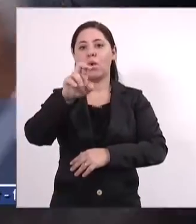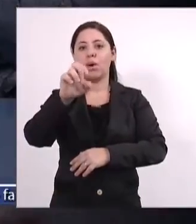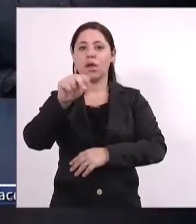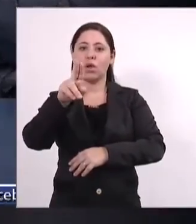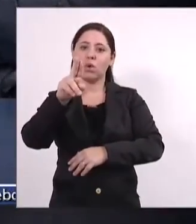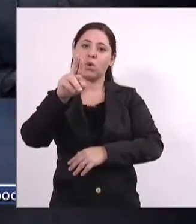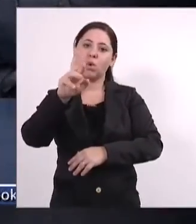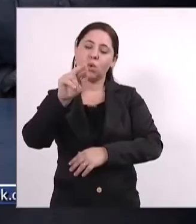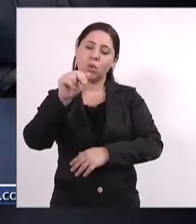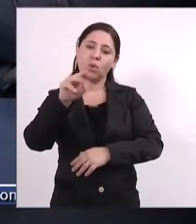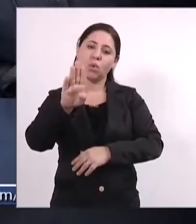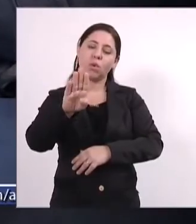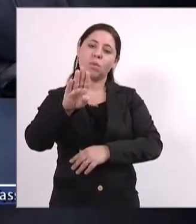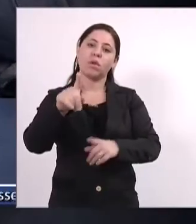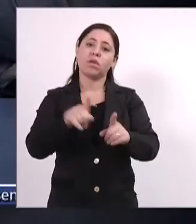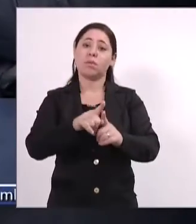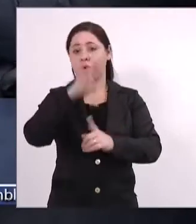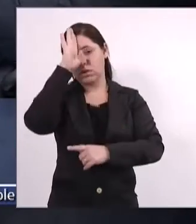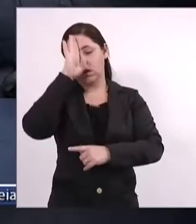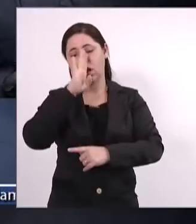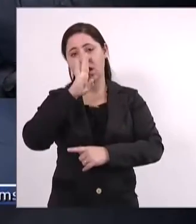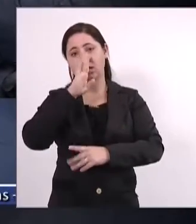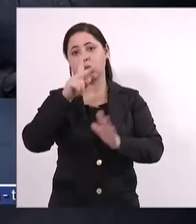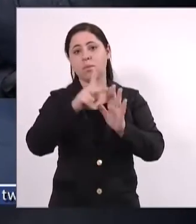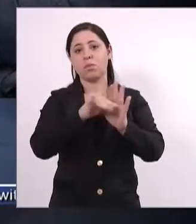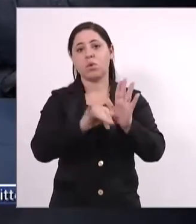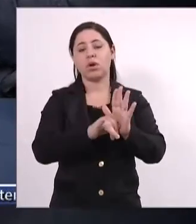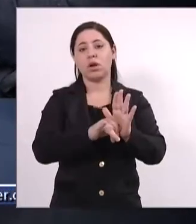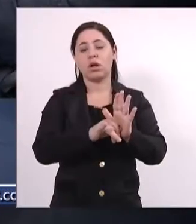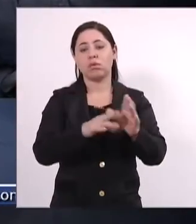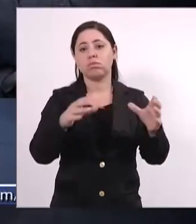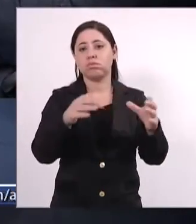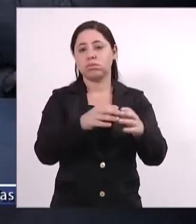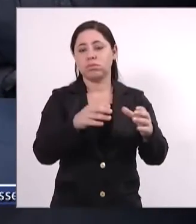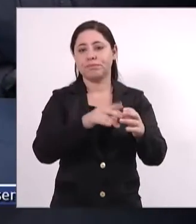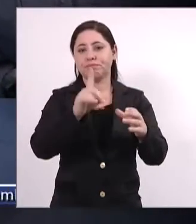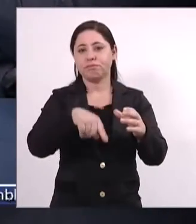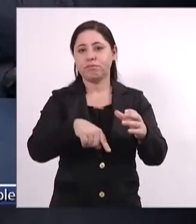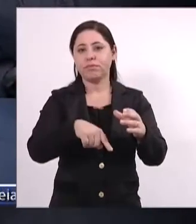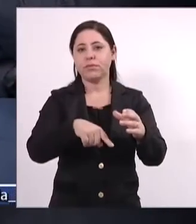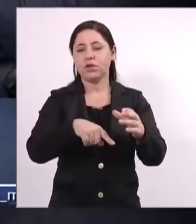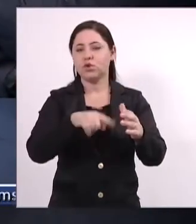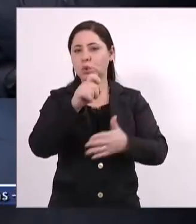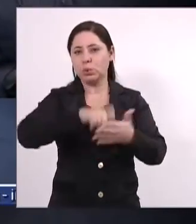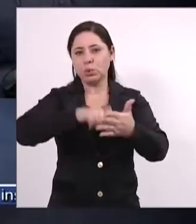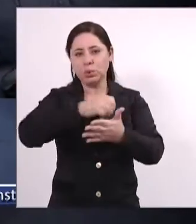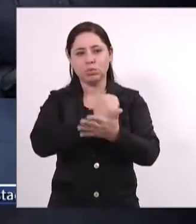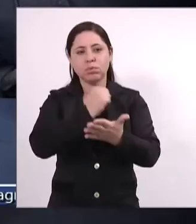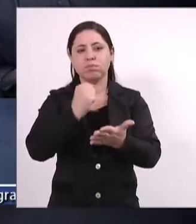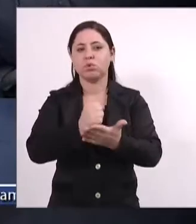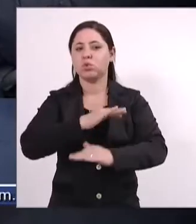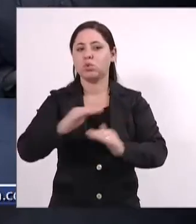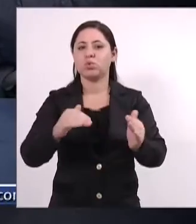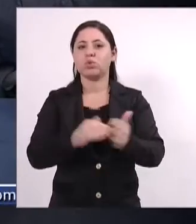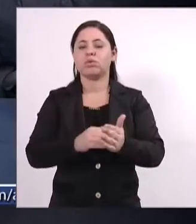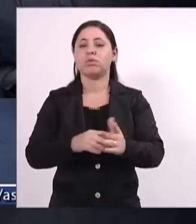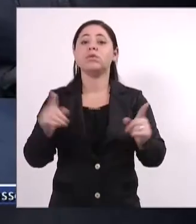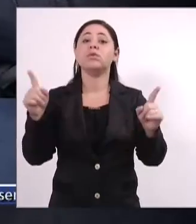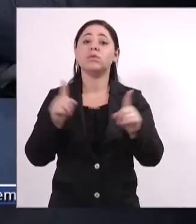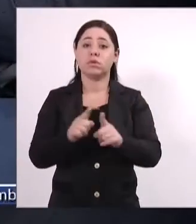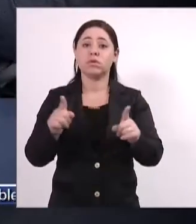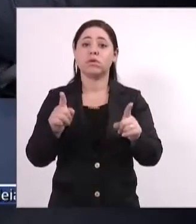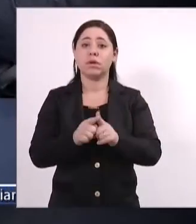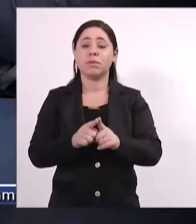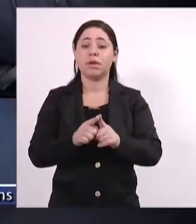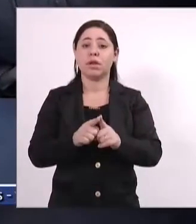também a gratuidade para esses programas de todas as taxas cartorárias. Além disso, né, também